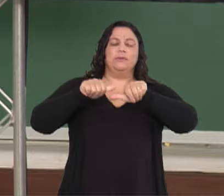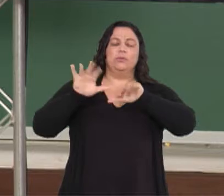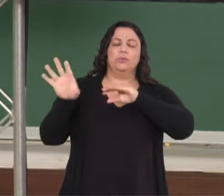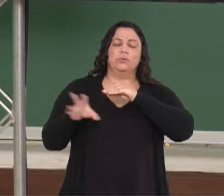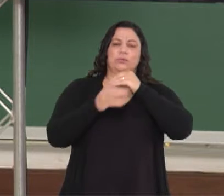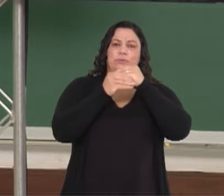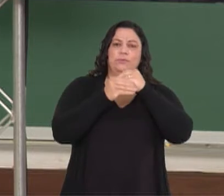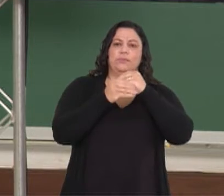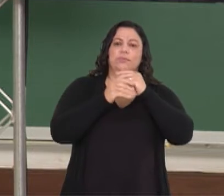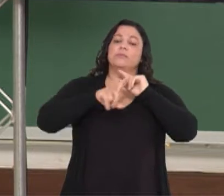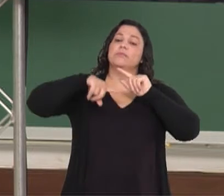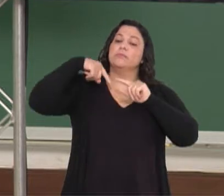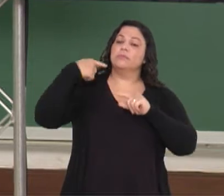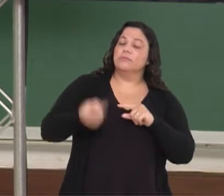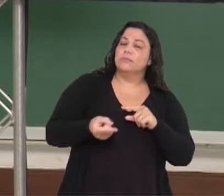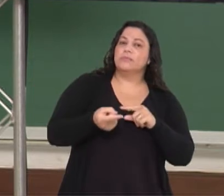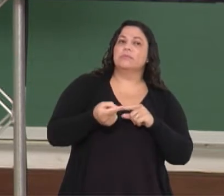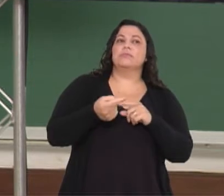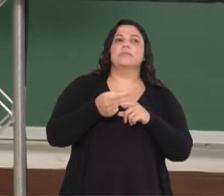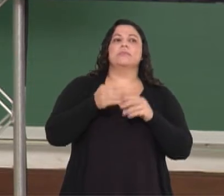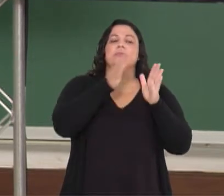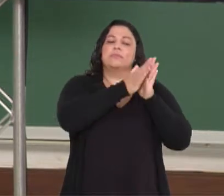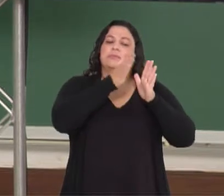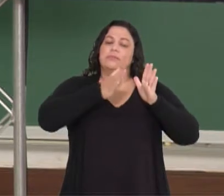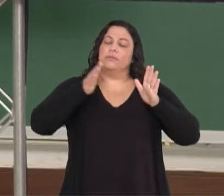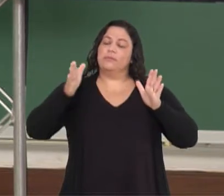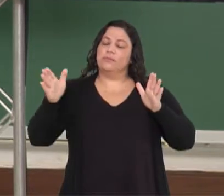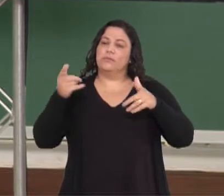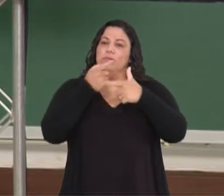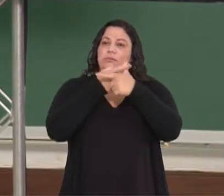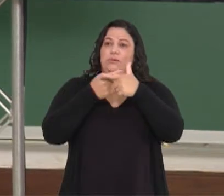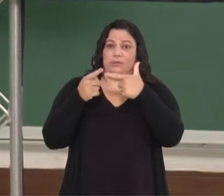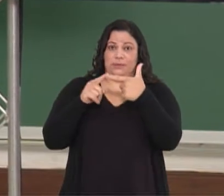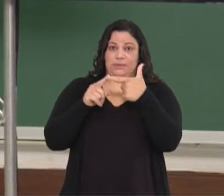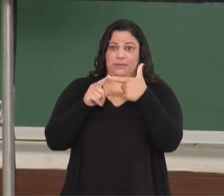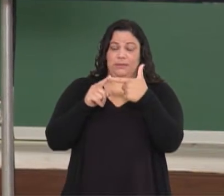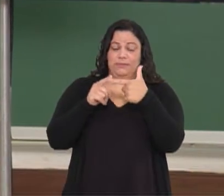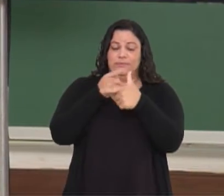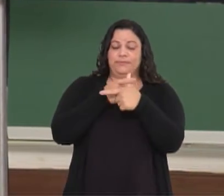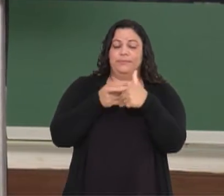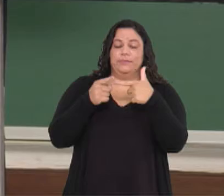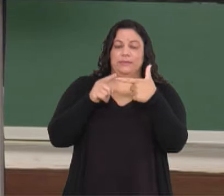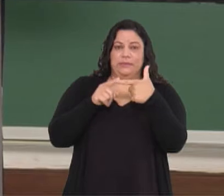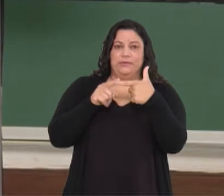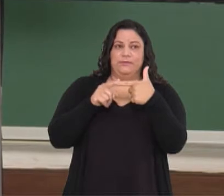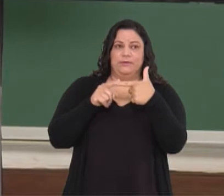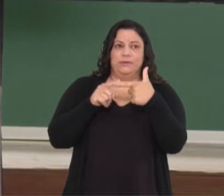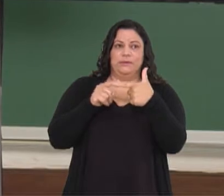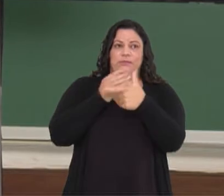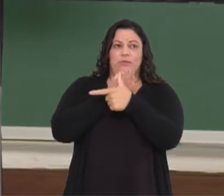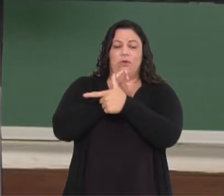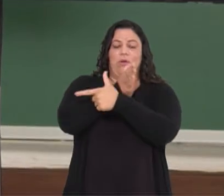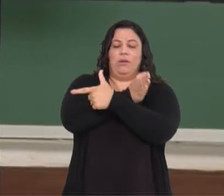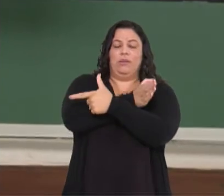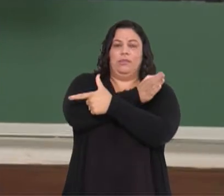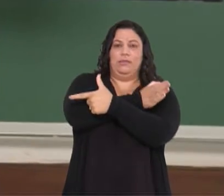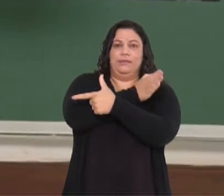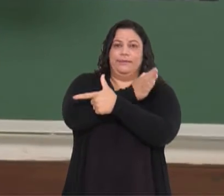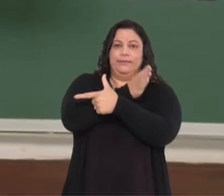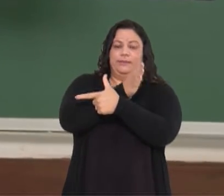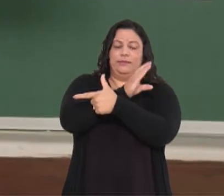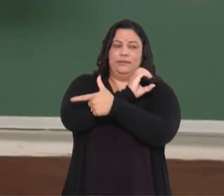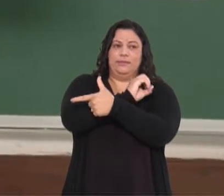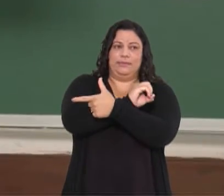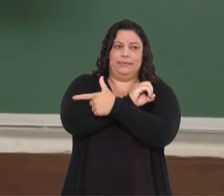Depois, no passo seguinte, você estrutura a chave. Dividendo divisor. Ó, o dividendo aqui com o